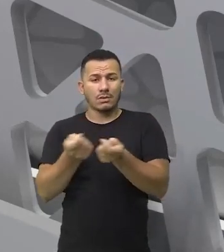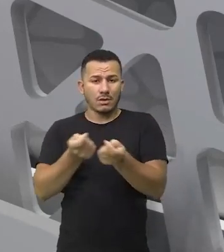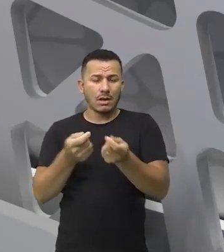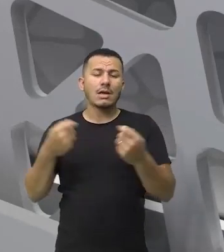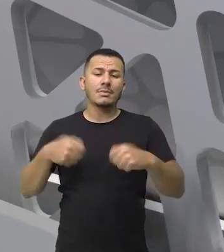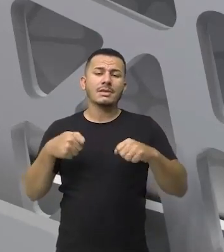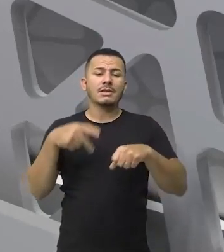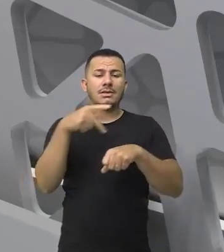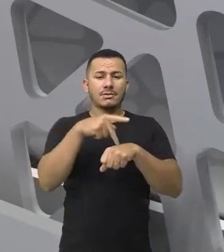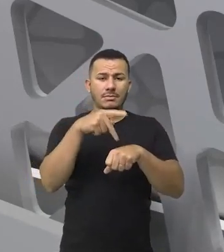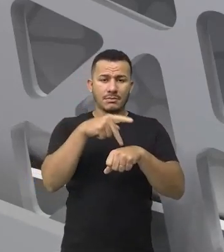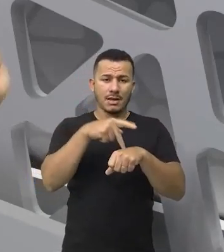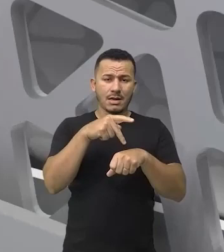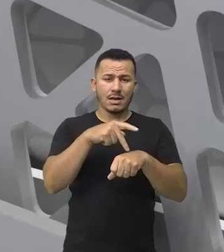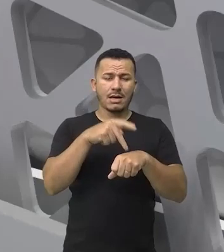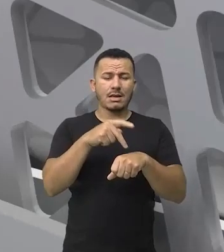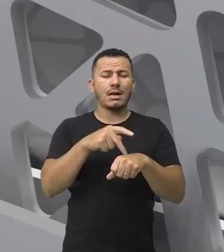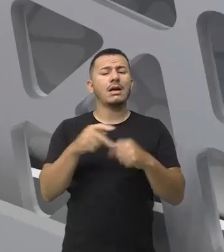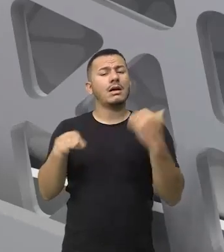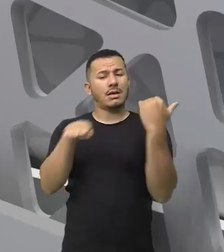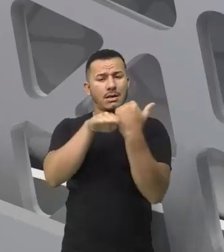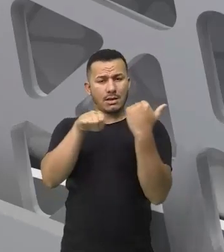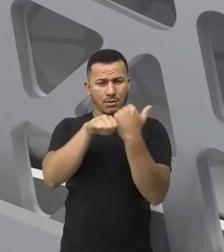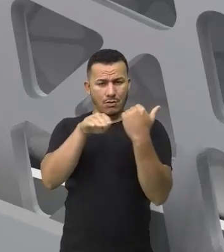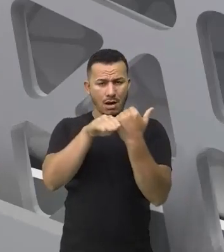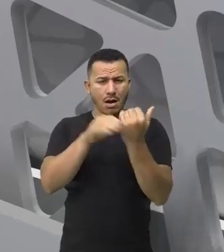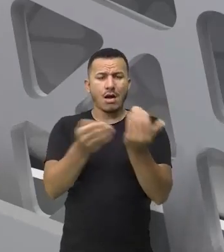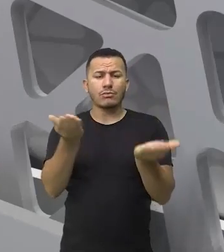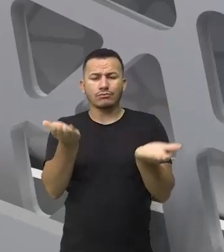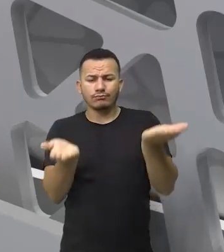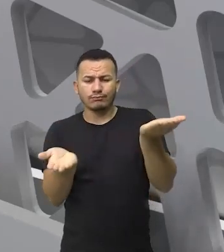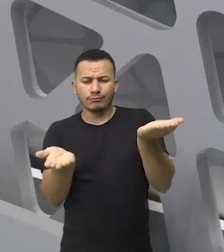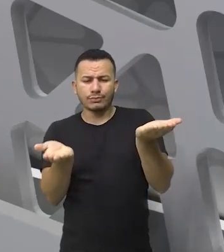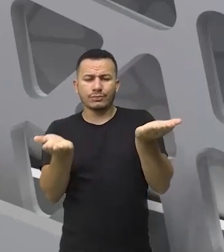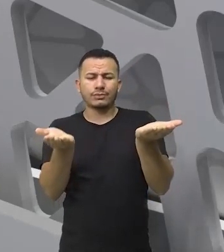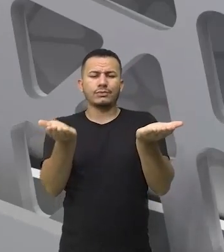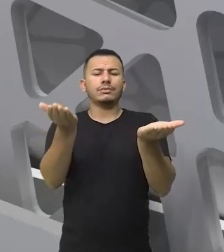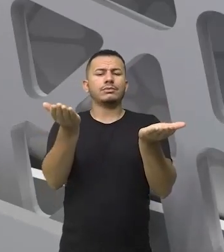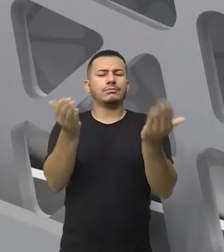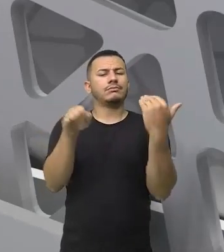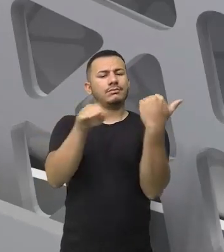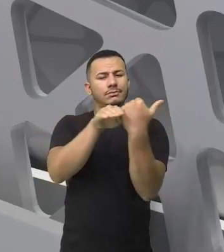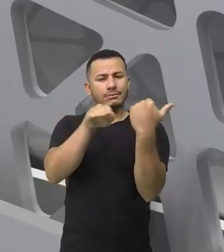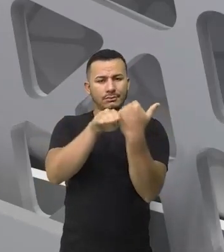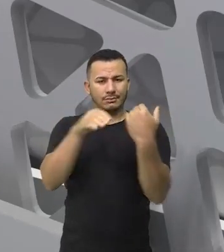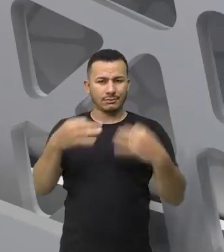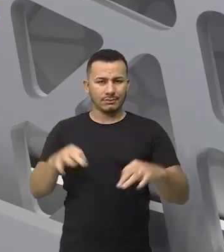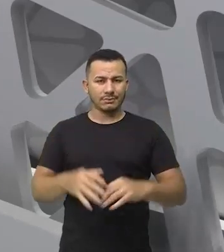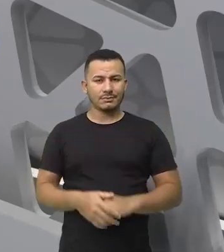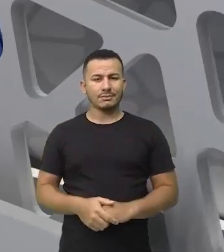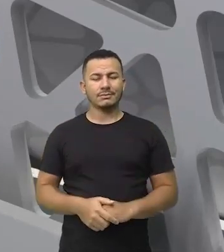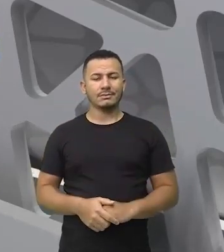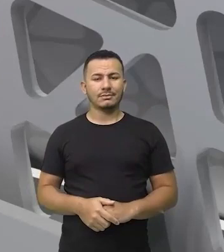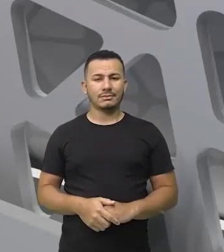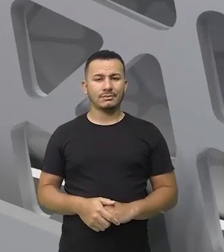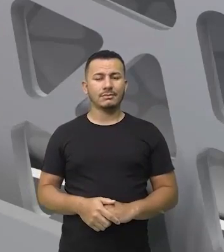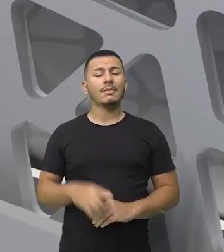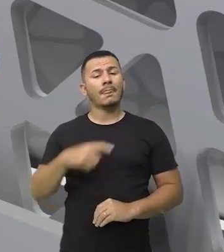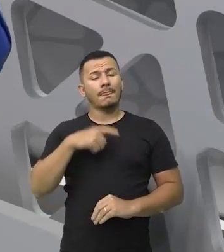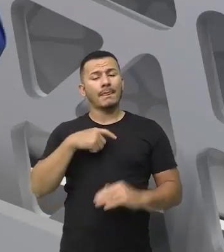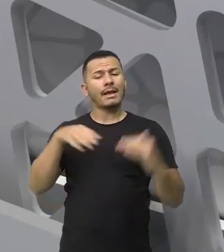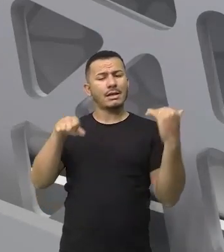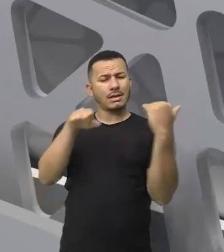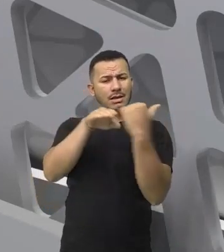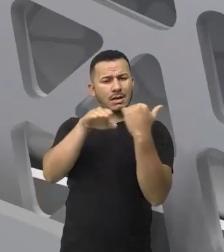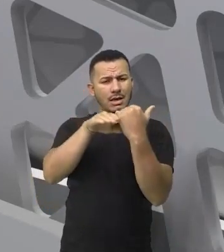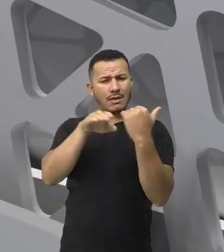então colocar pedras na mesma quantidade e de mesma massa no outro prato, e aí a balança vai ficar equilibrada. Quando isso